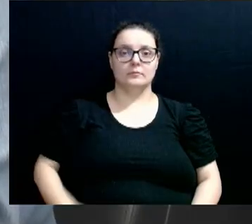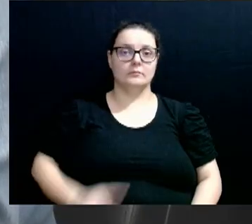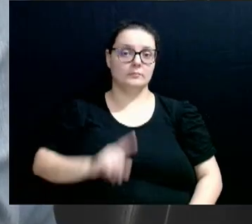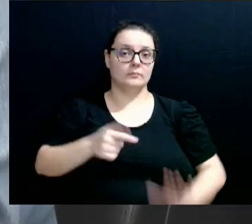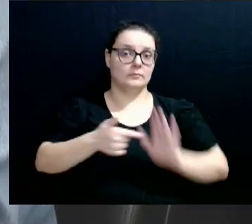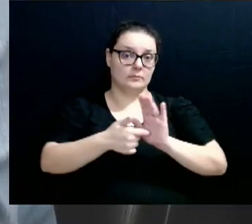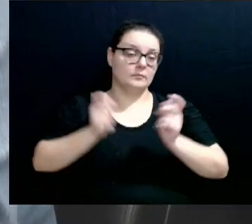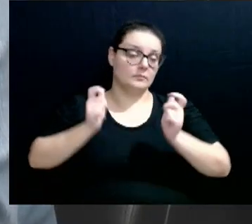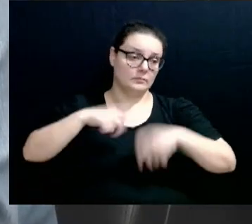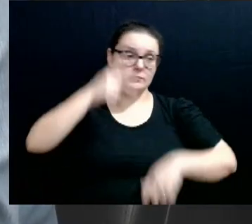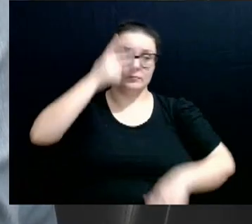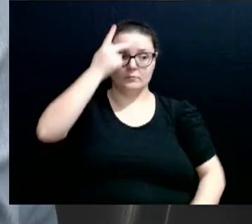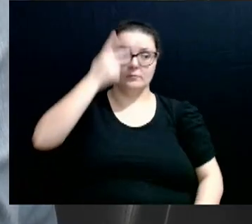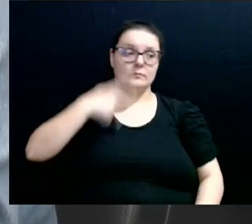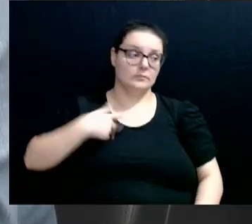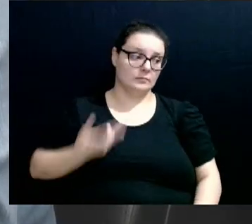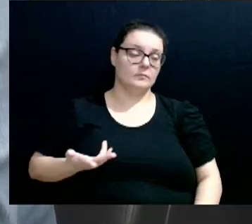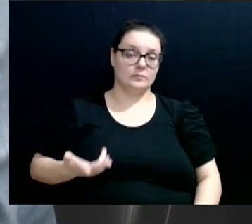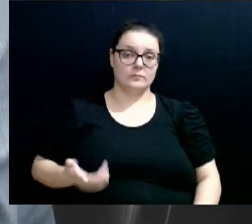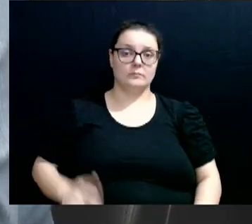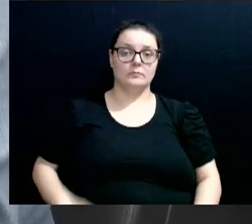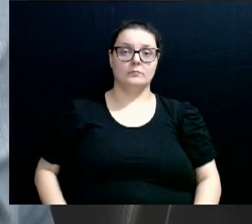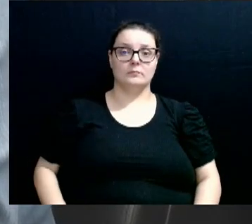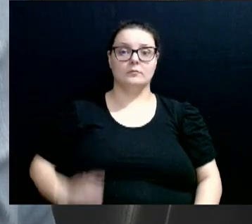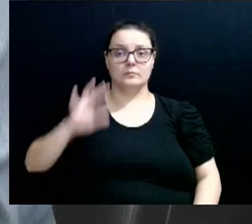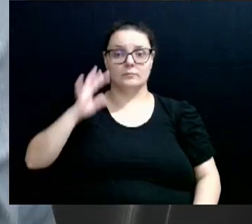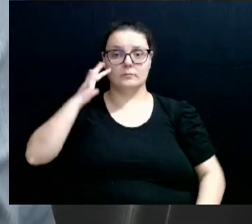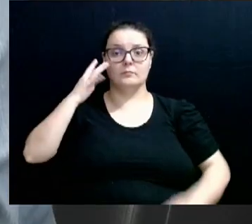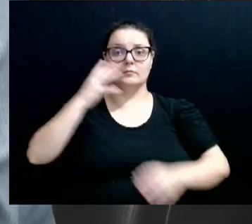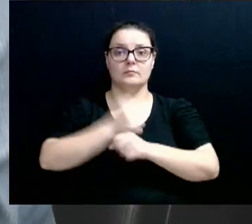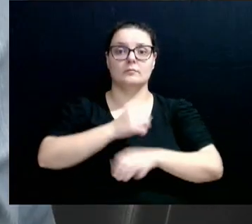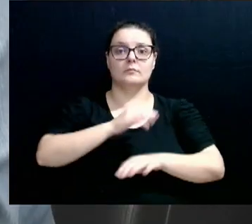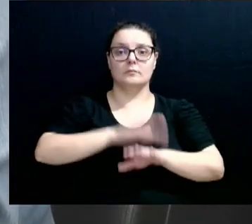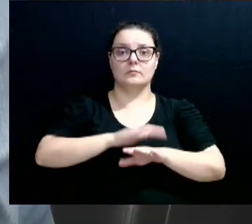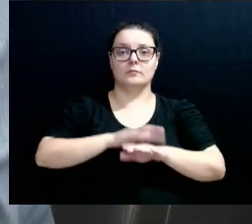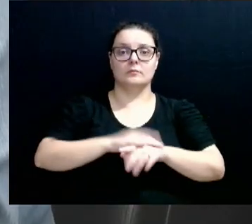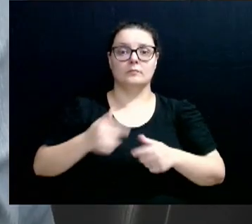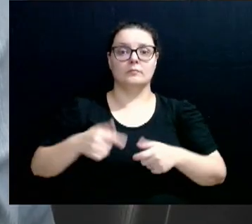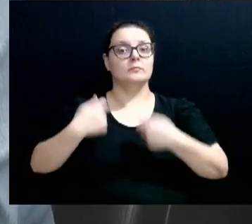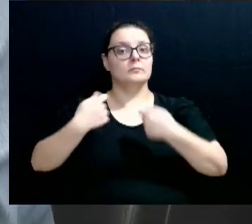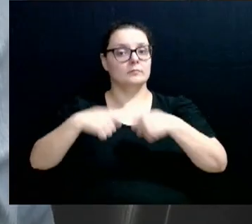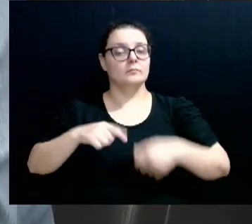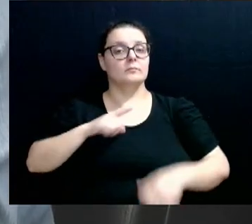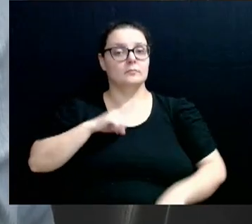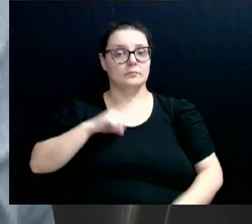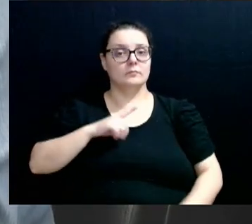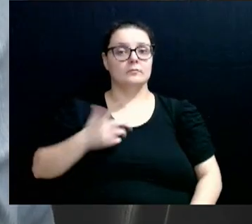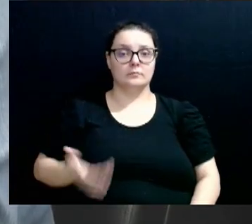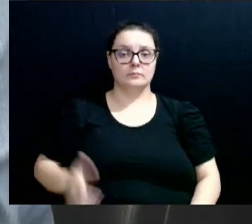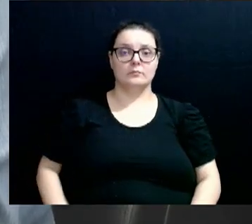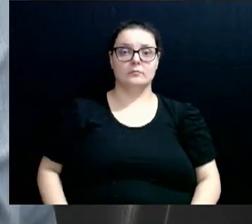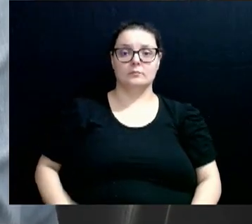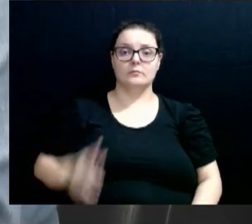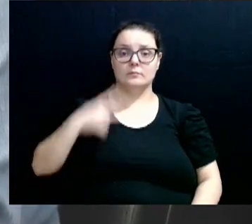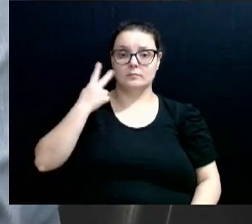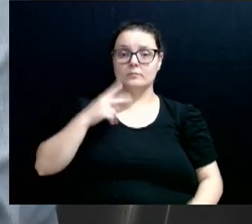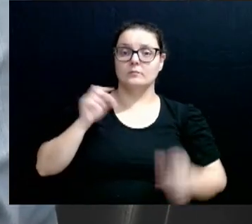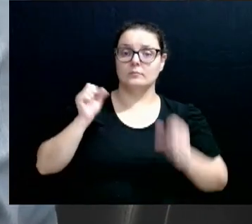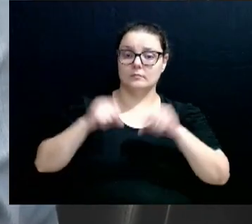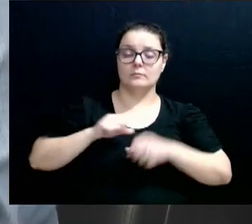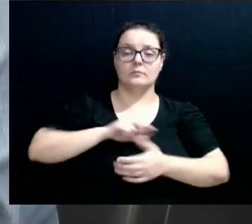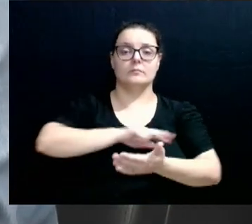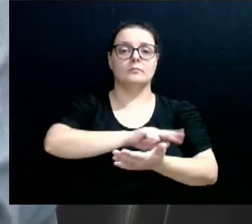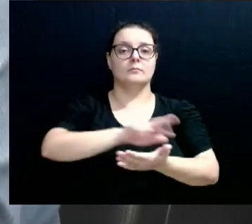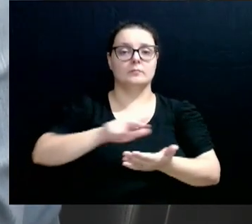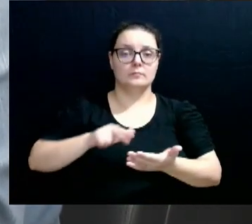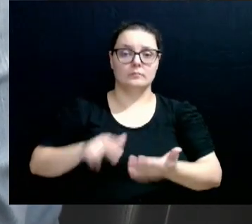Então, eu acho que esse conjunto grande de ações, né, precisa ter uma política, sim, de diversidade também